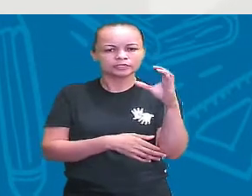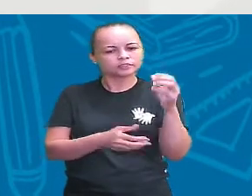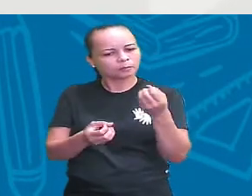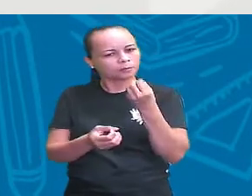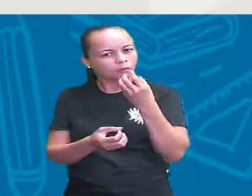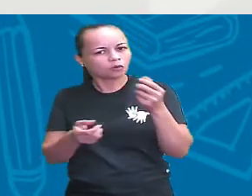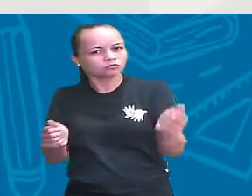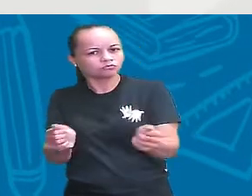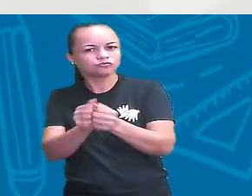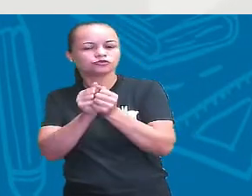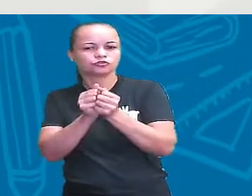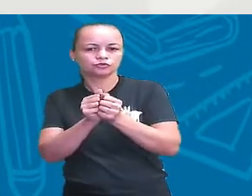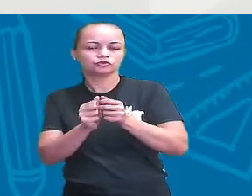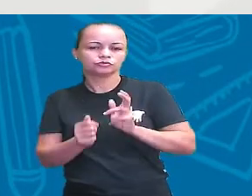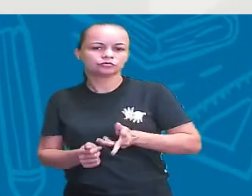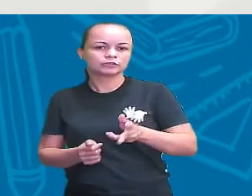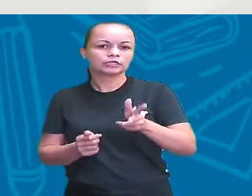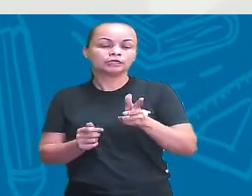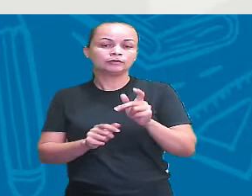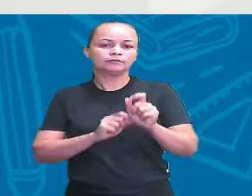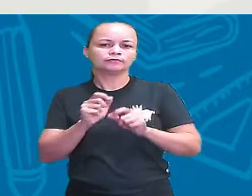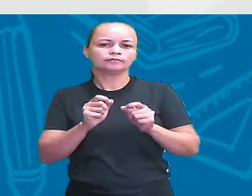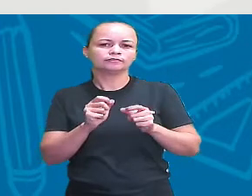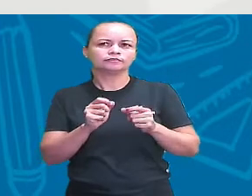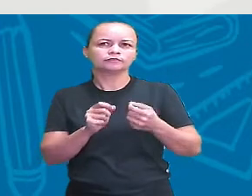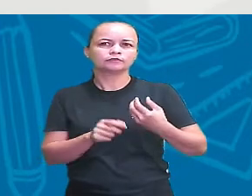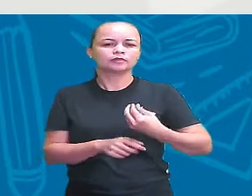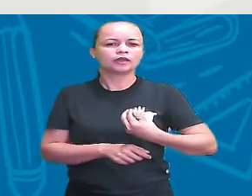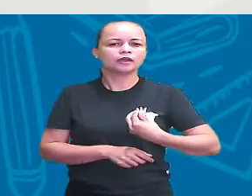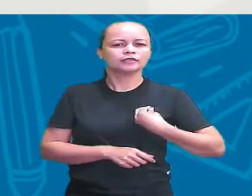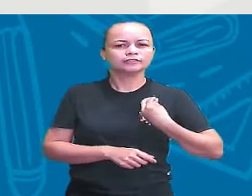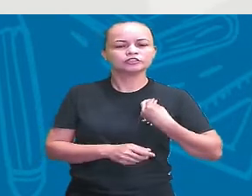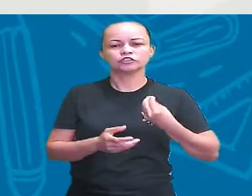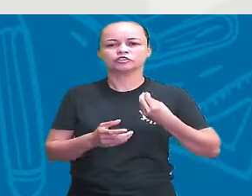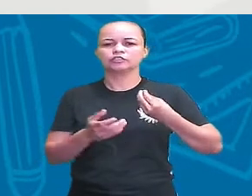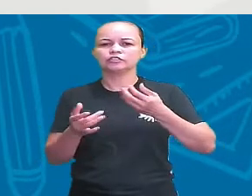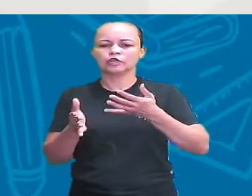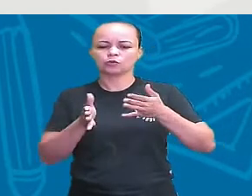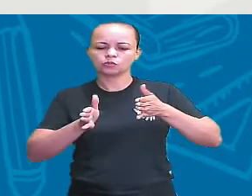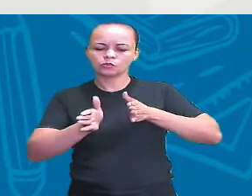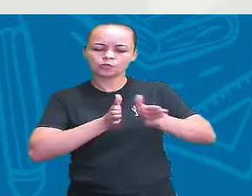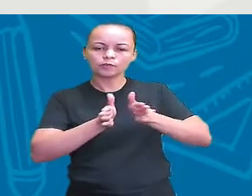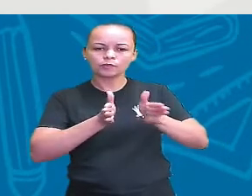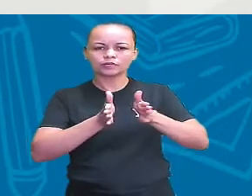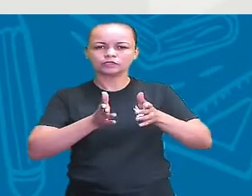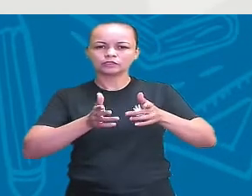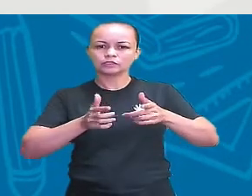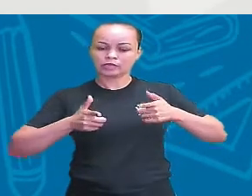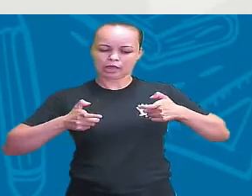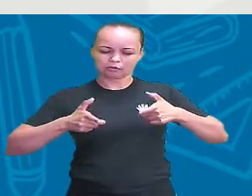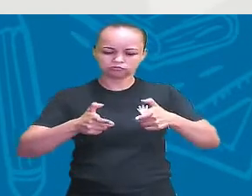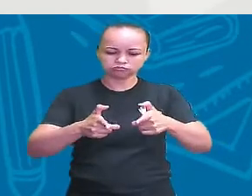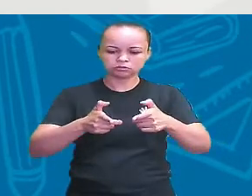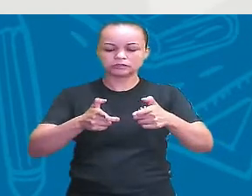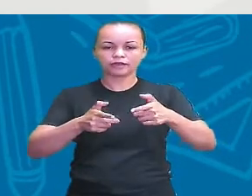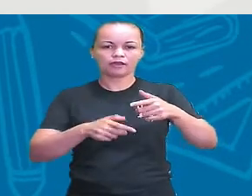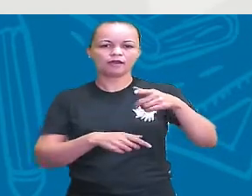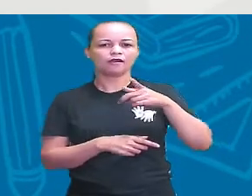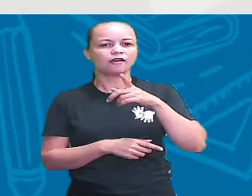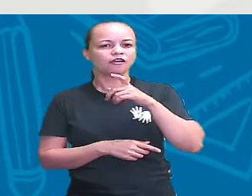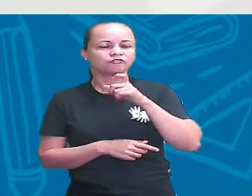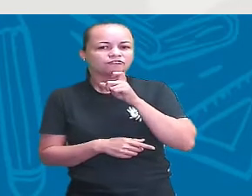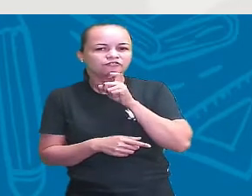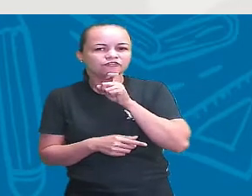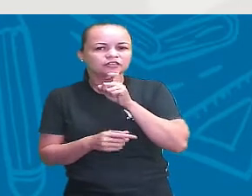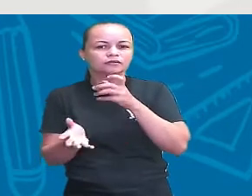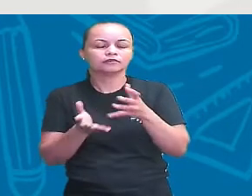É a gente entender que existia uma corrida espacial nesse período da Guerra Fria, e aí entre Estados Unidos, né, no